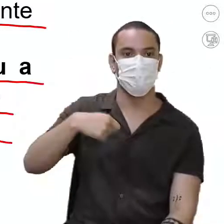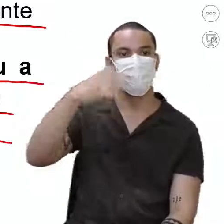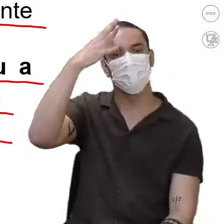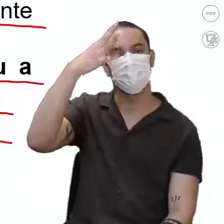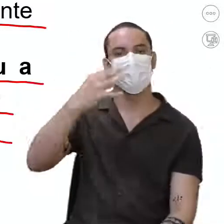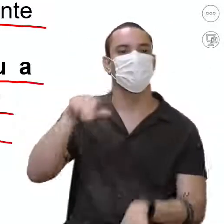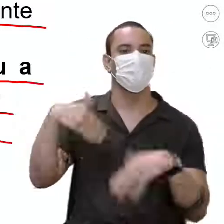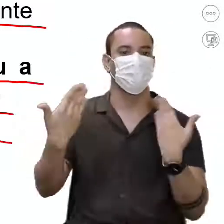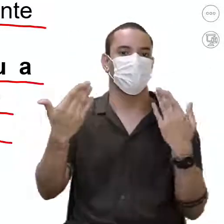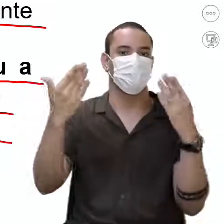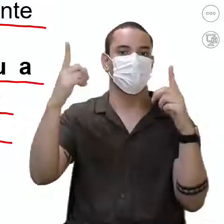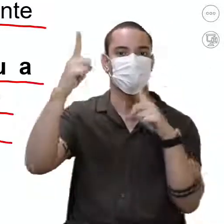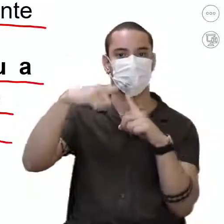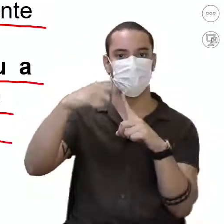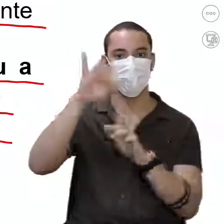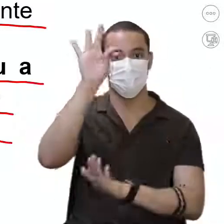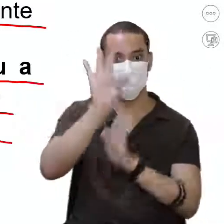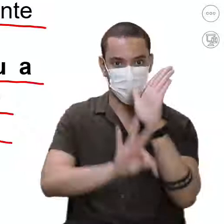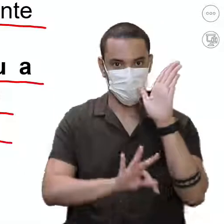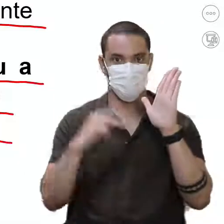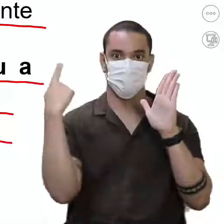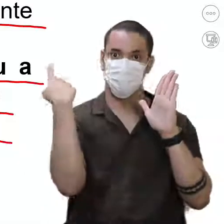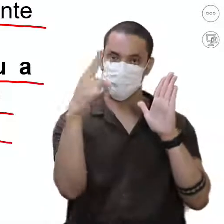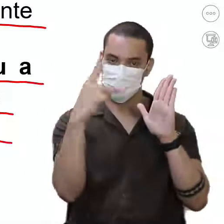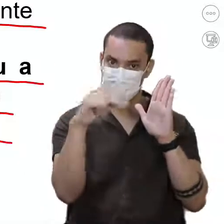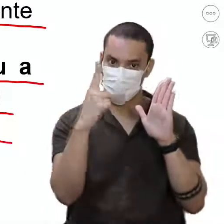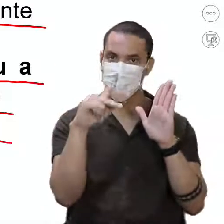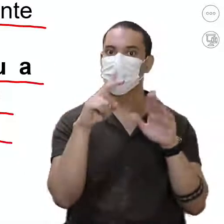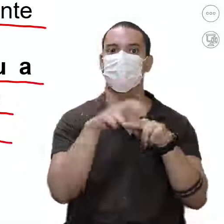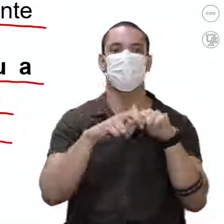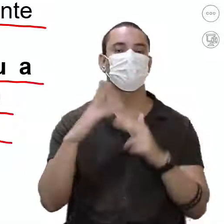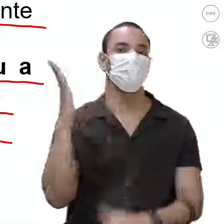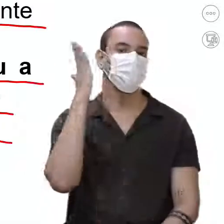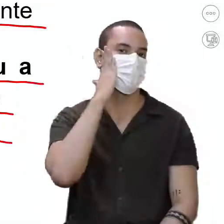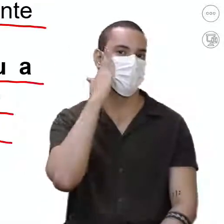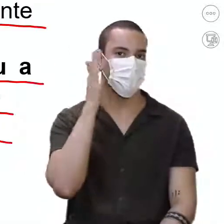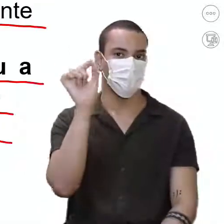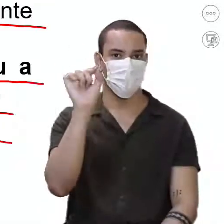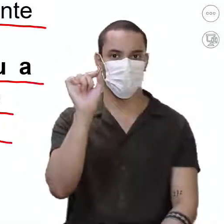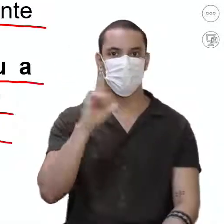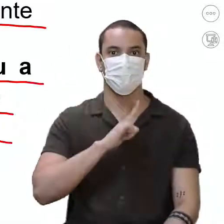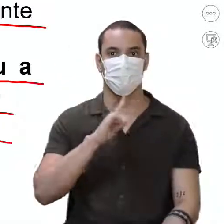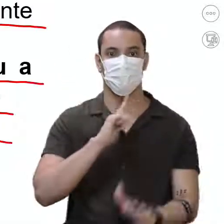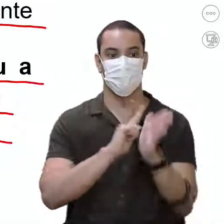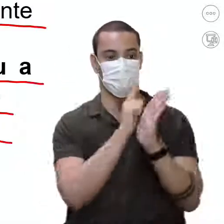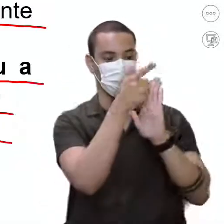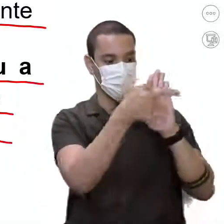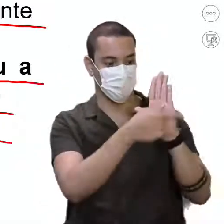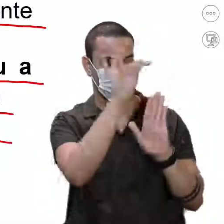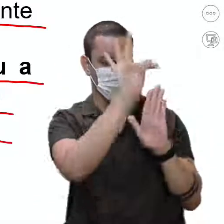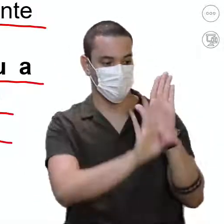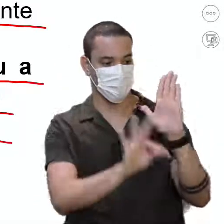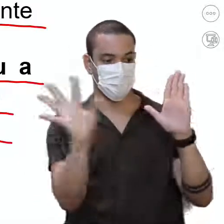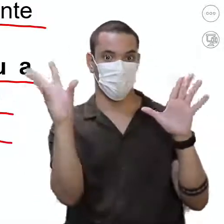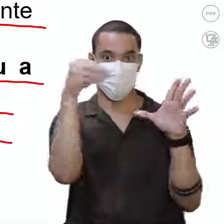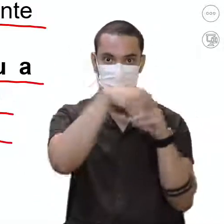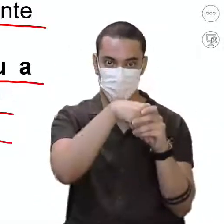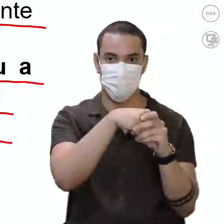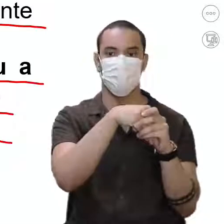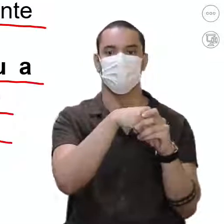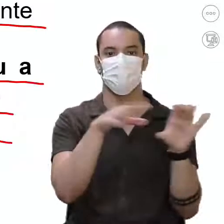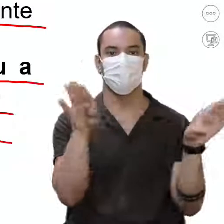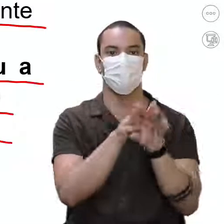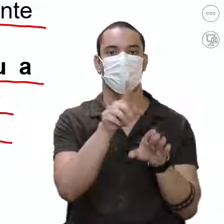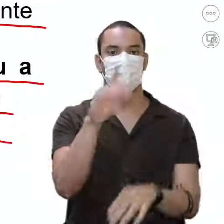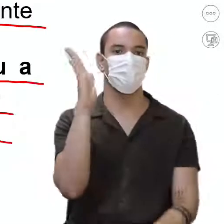entender qual é o tipo de texto que você está lidando. Sabendo o gênero textual, onde o skimming também você